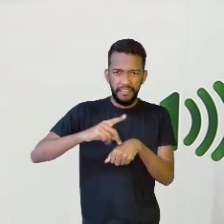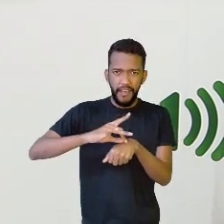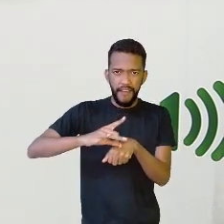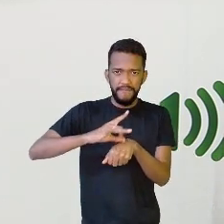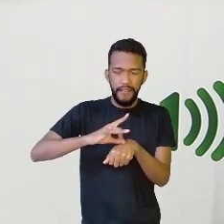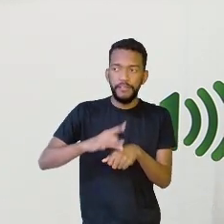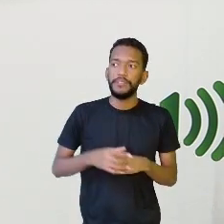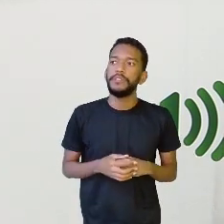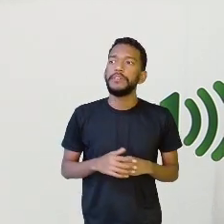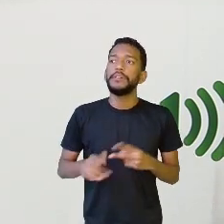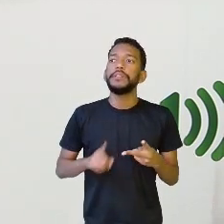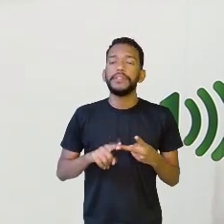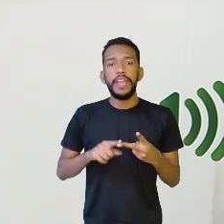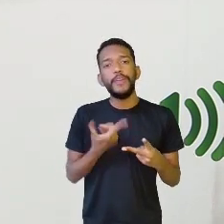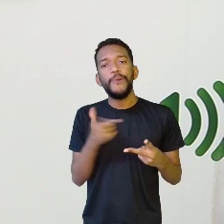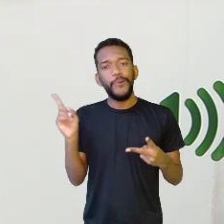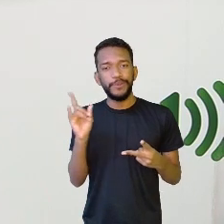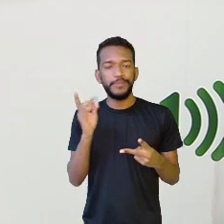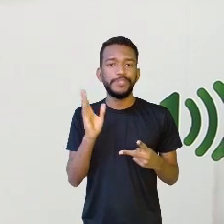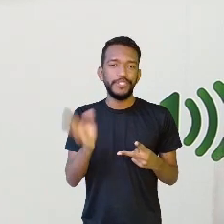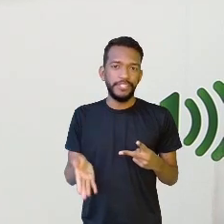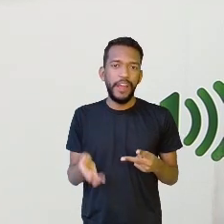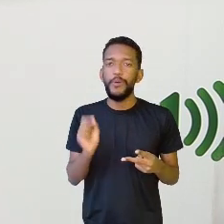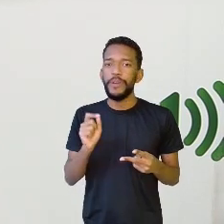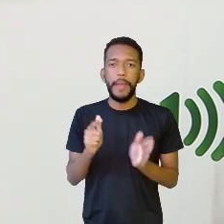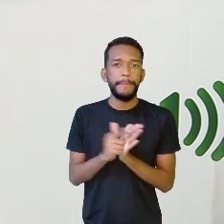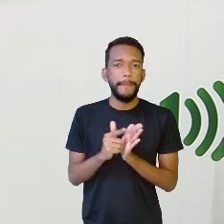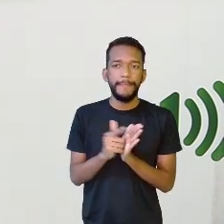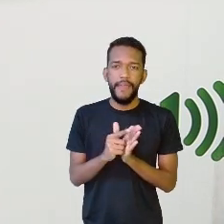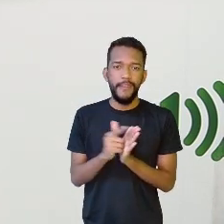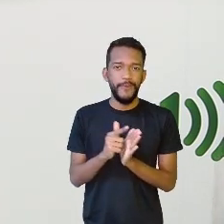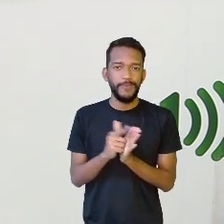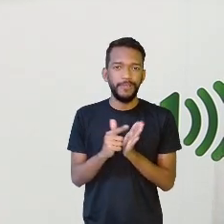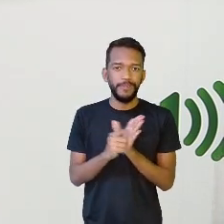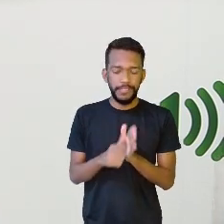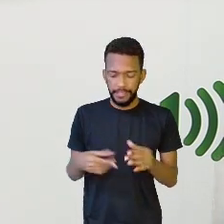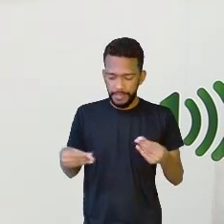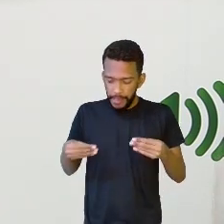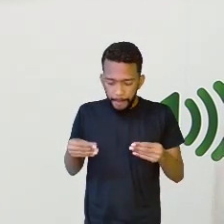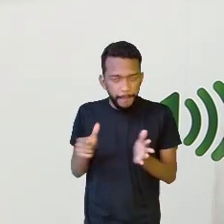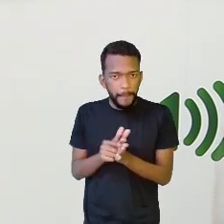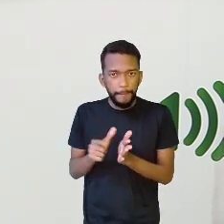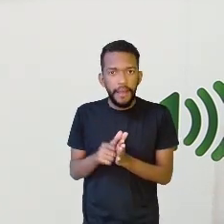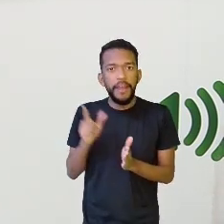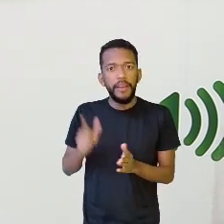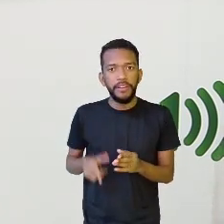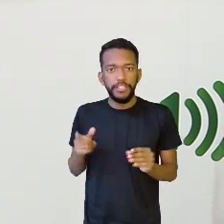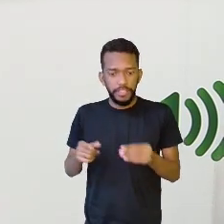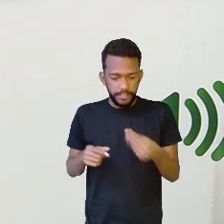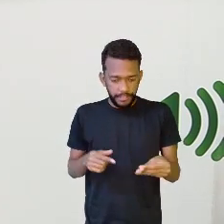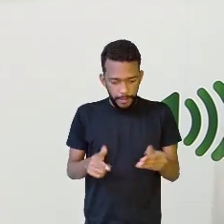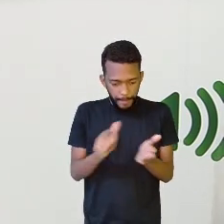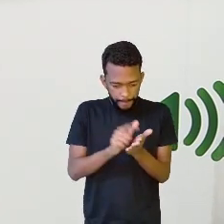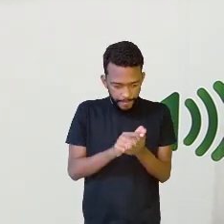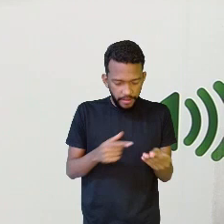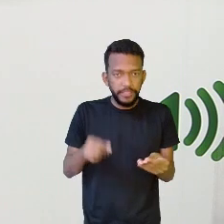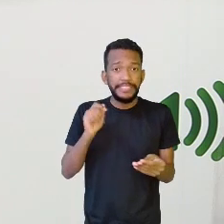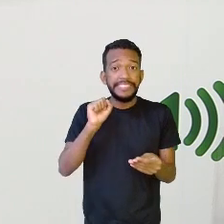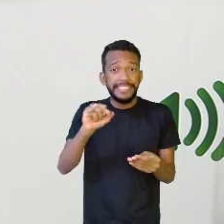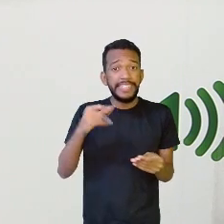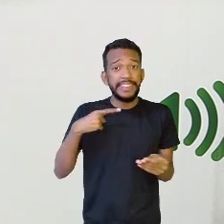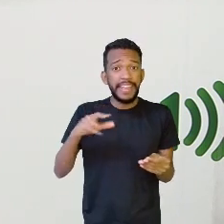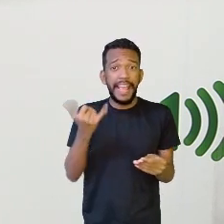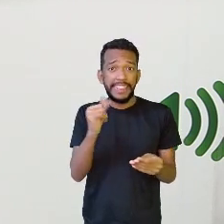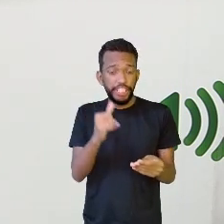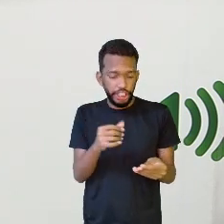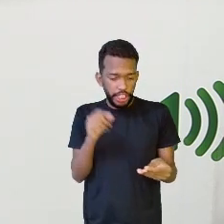sólido bastante conhecido nosso, que é o papel. Pois é, o papel ele é também um combustível. Se você coloca uma fonte de